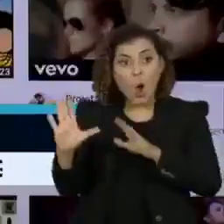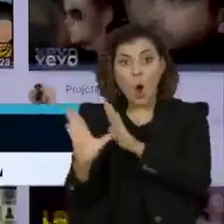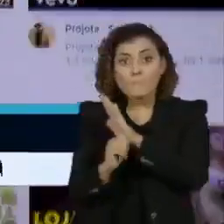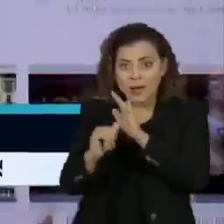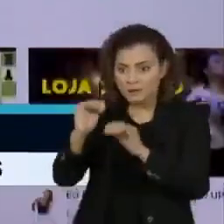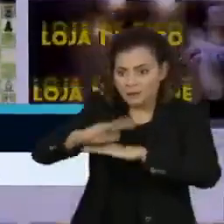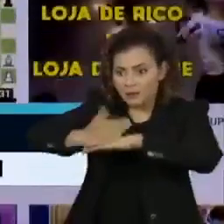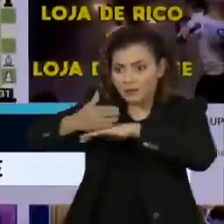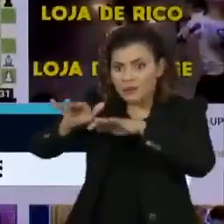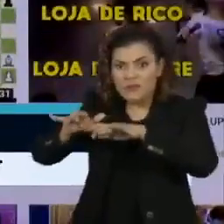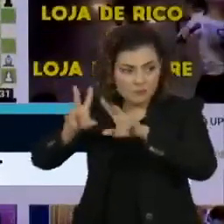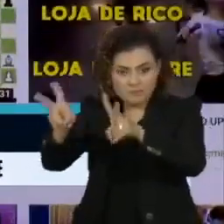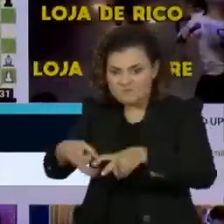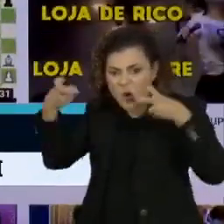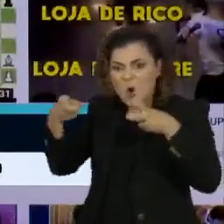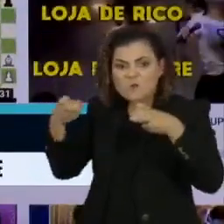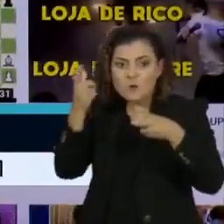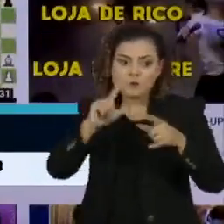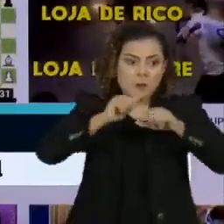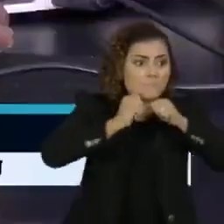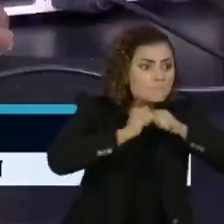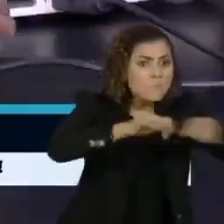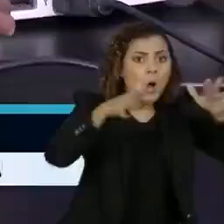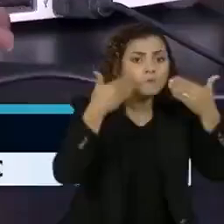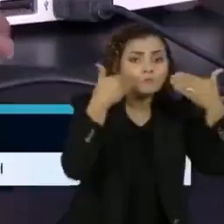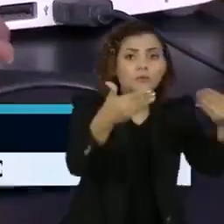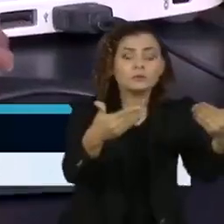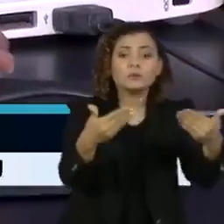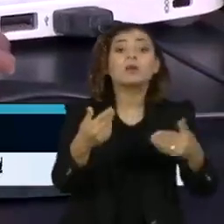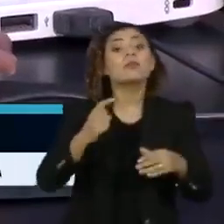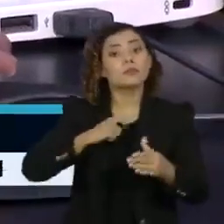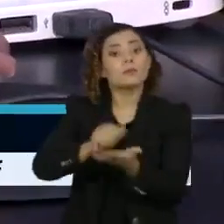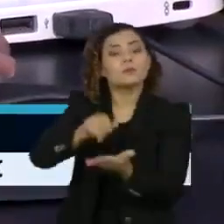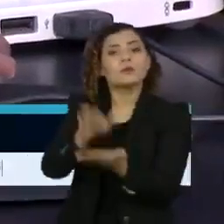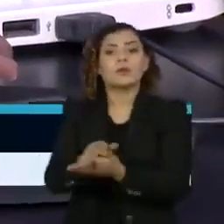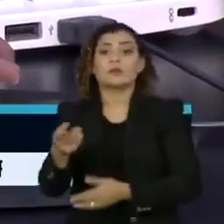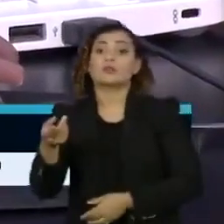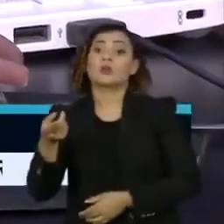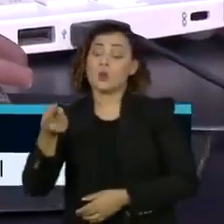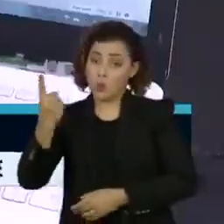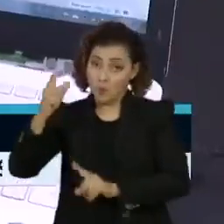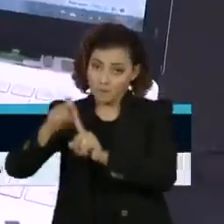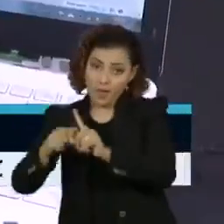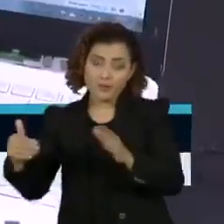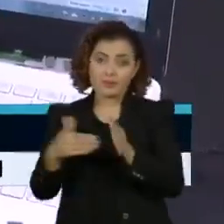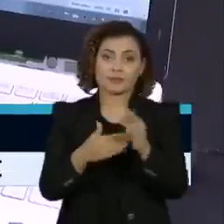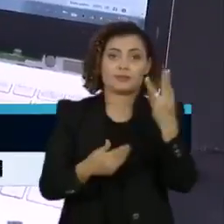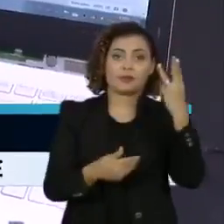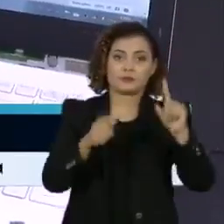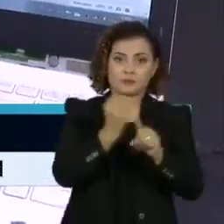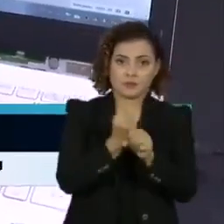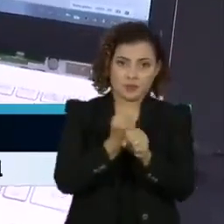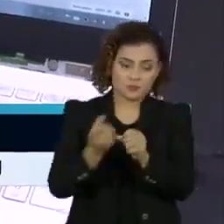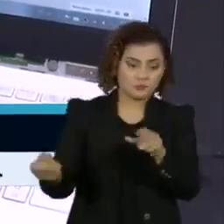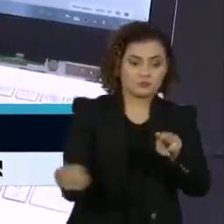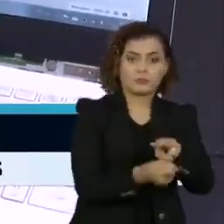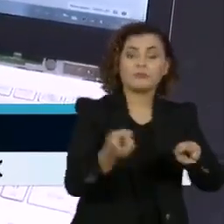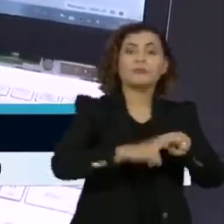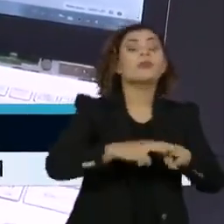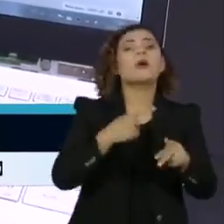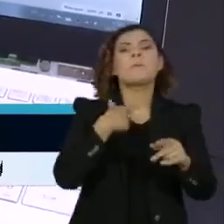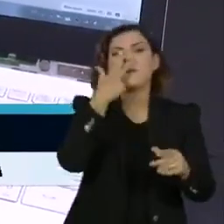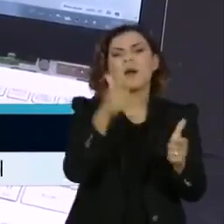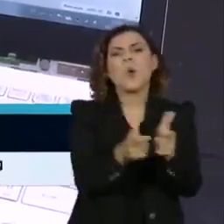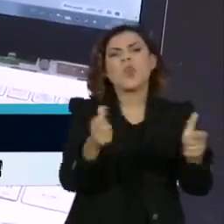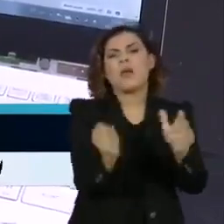computador, prevê punição de 3 meses a 1 ano. Na prática, o criminoso não é preso, acaba sendo punido com o pagamento